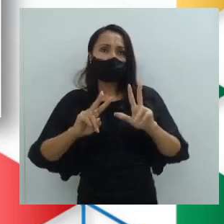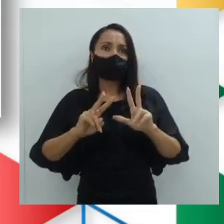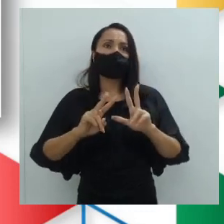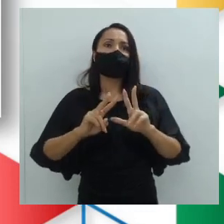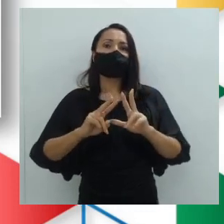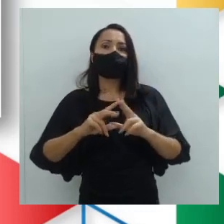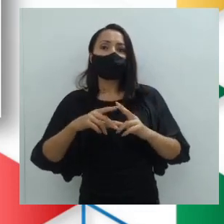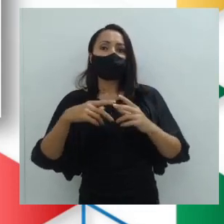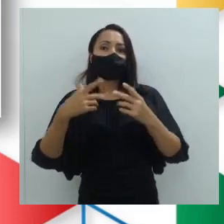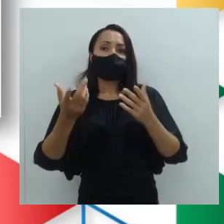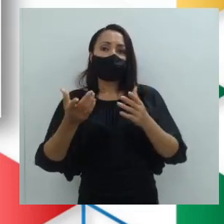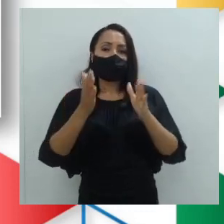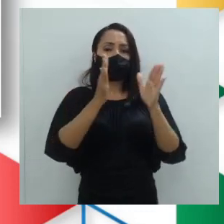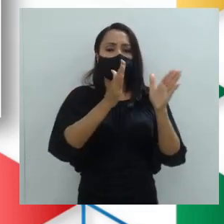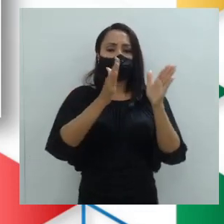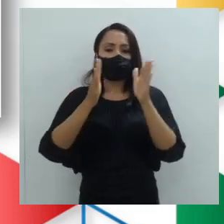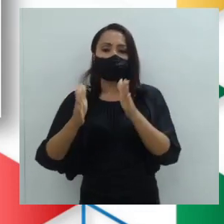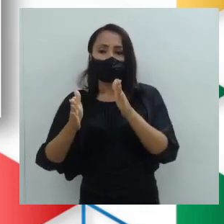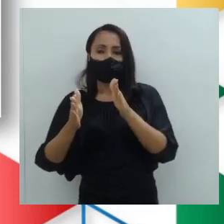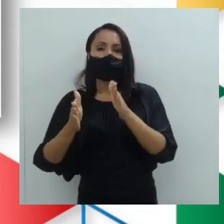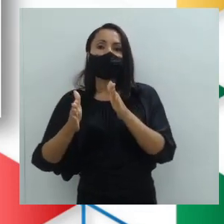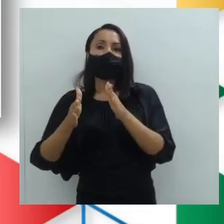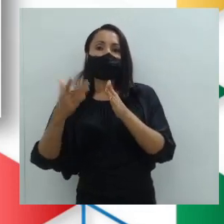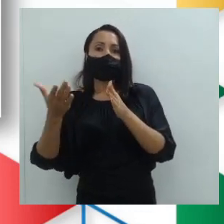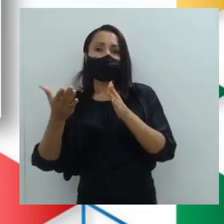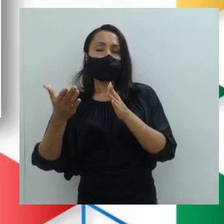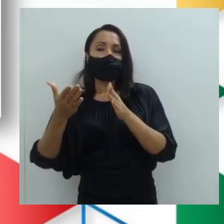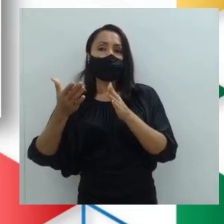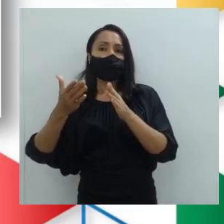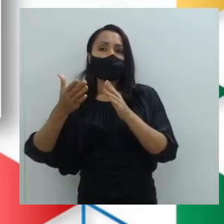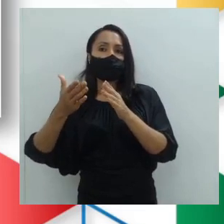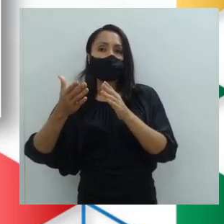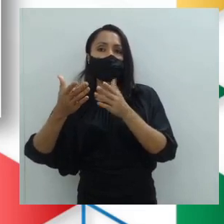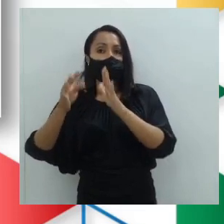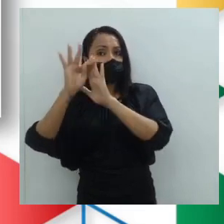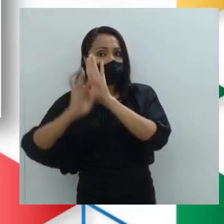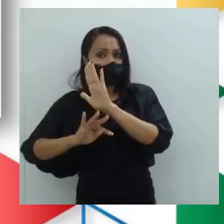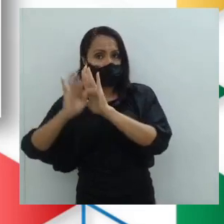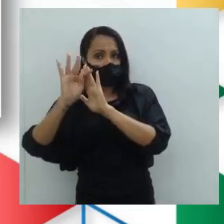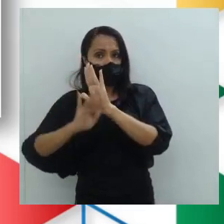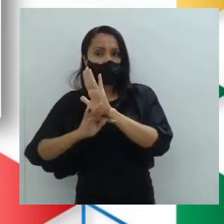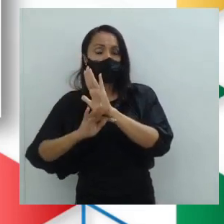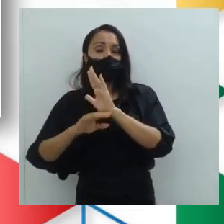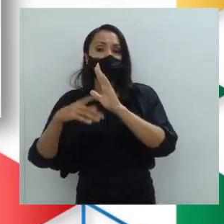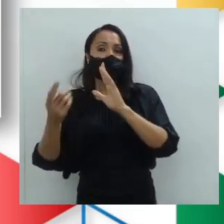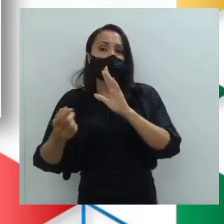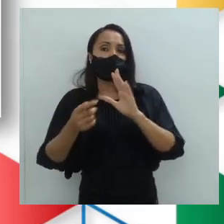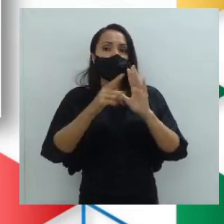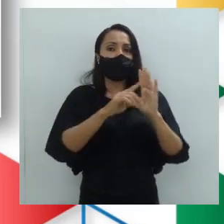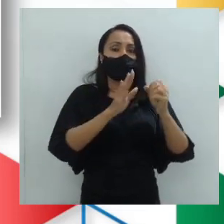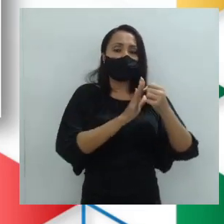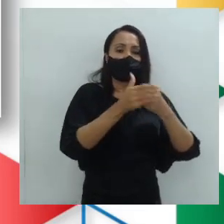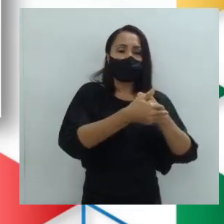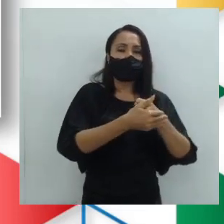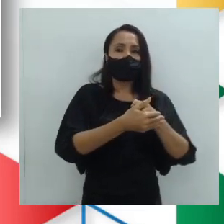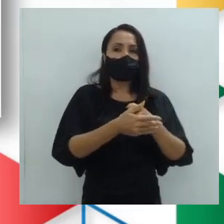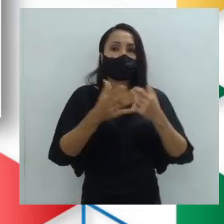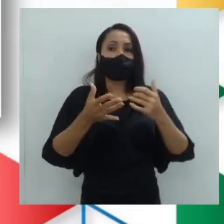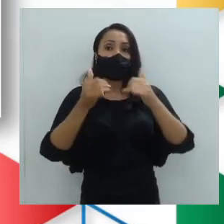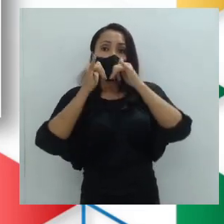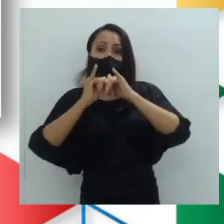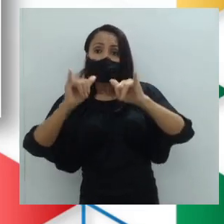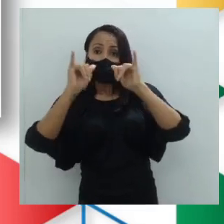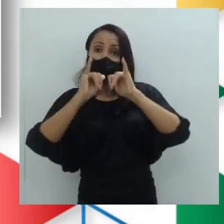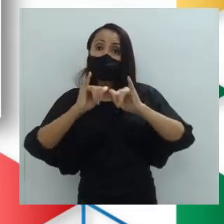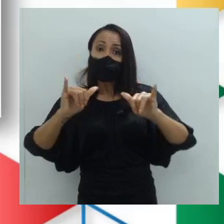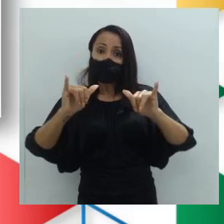trago pressupostos e subtendidos, certo? Um texto é composto por informações explícitas,